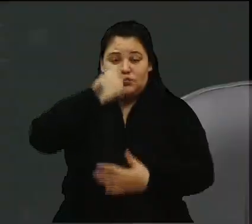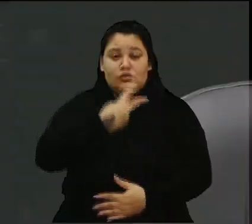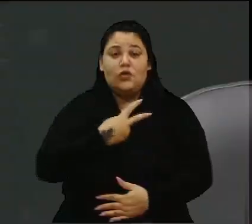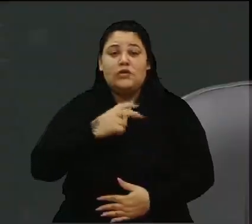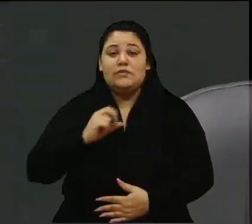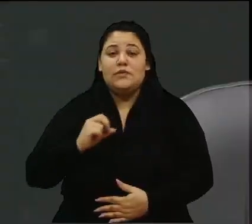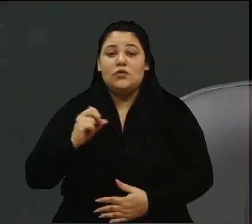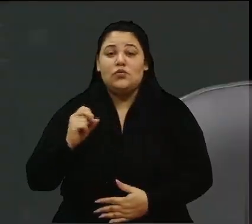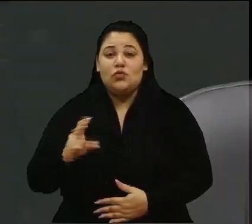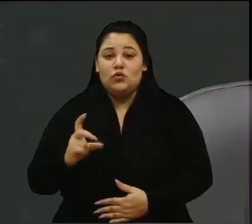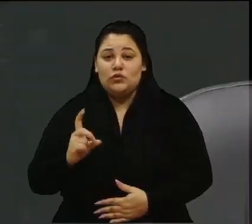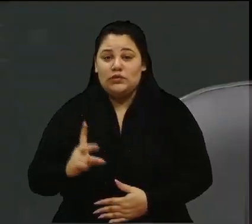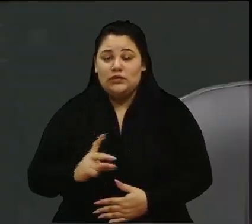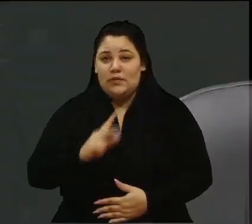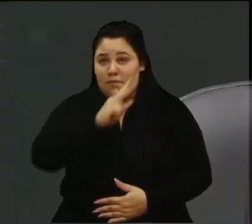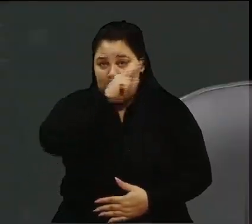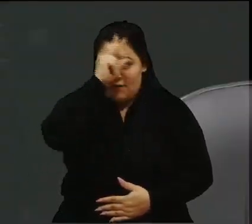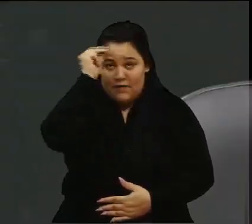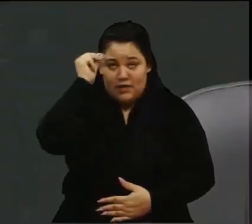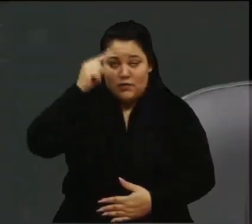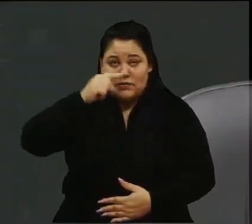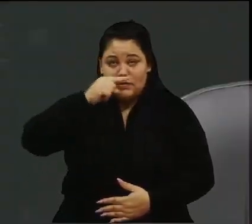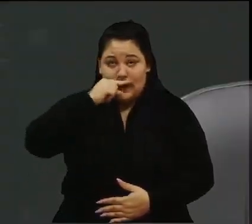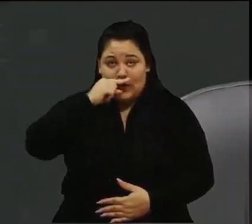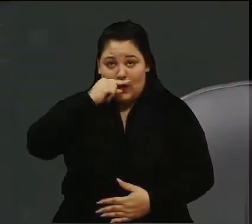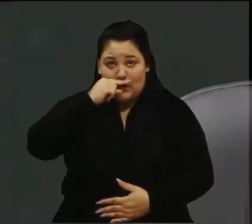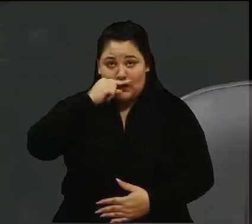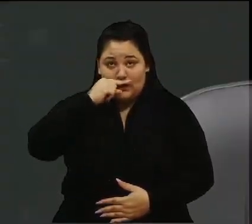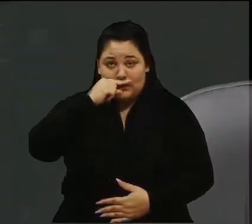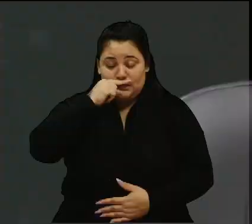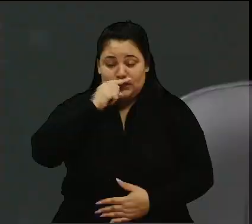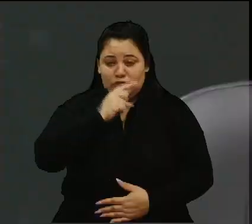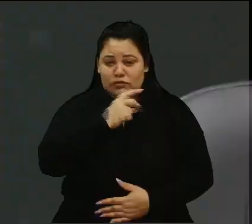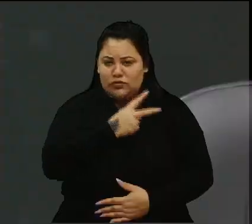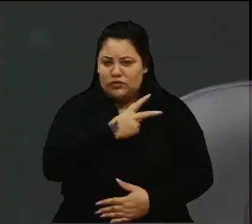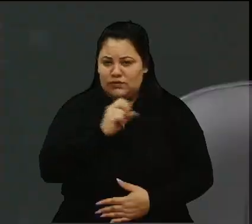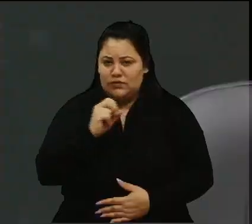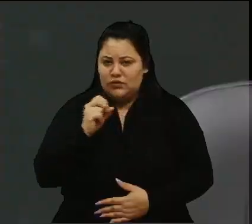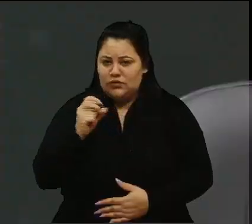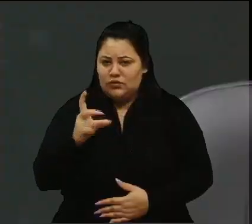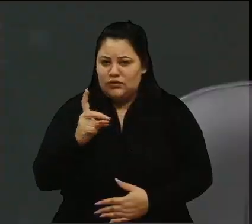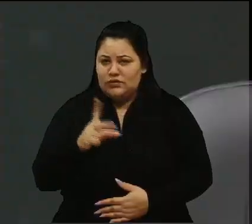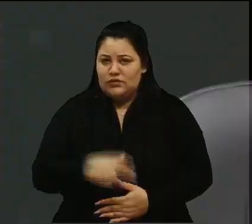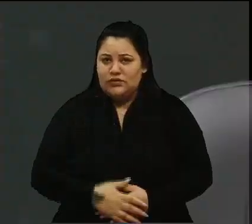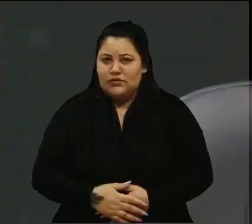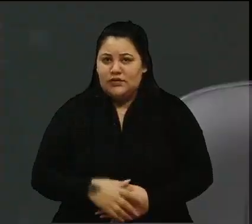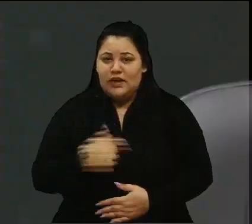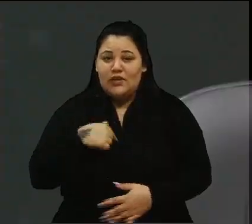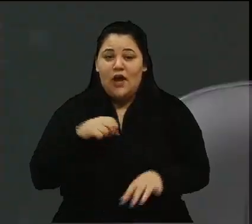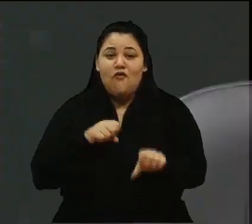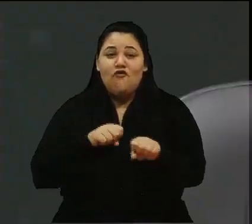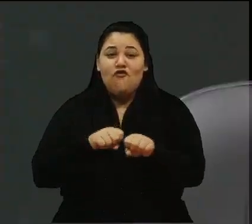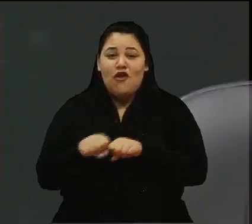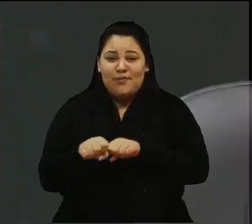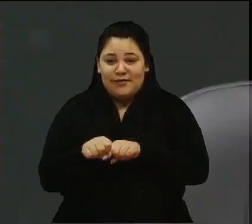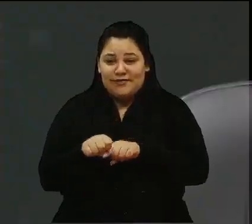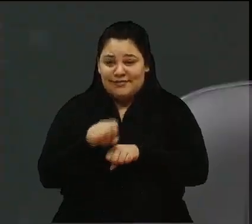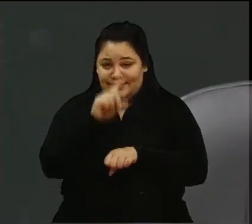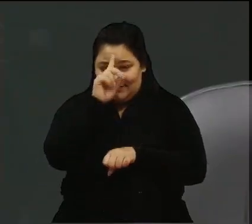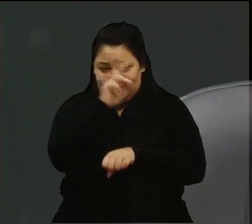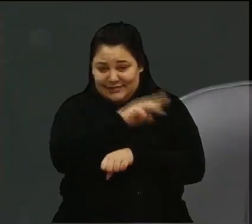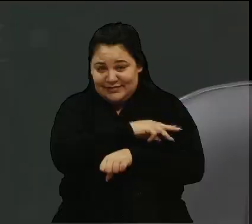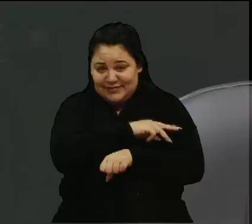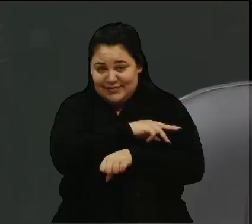2012. Prefeito José Ivo Sartori. Em 2012, eu tinha recém saído do ensino médio. E